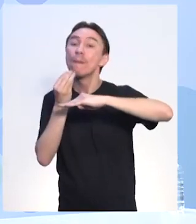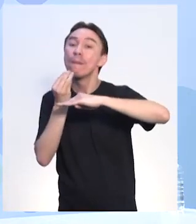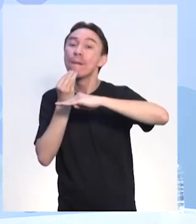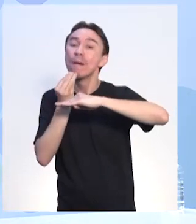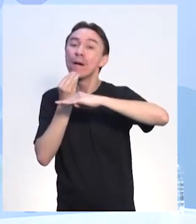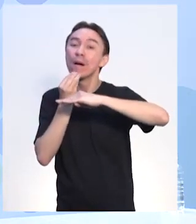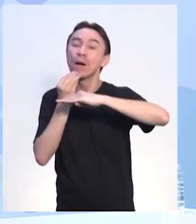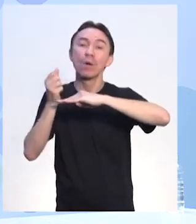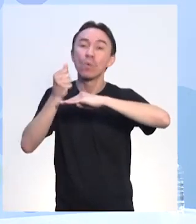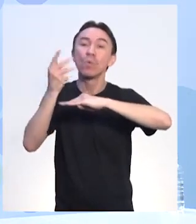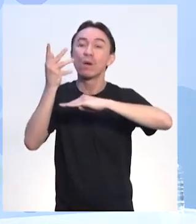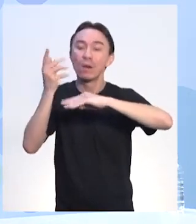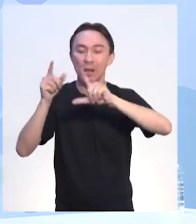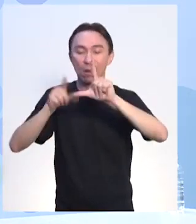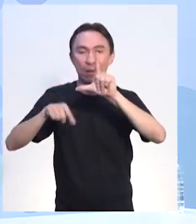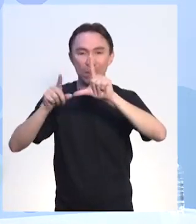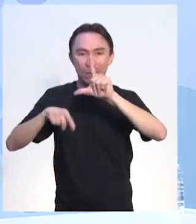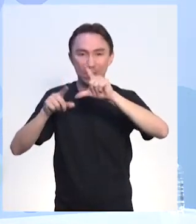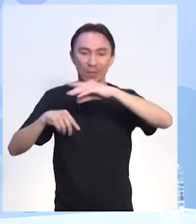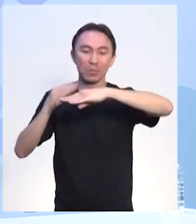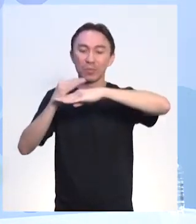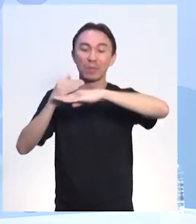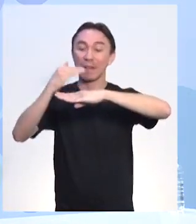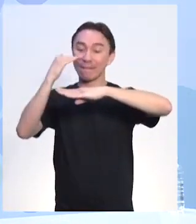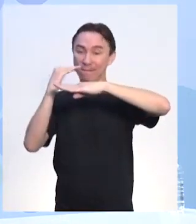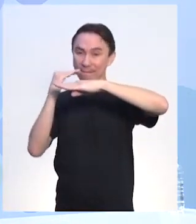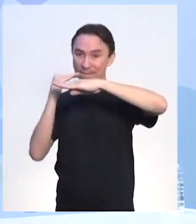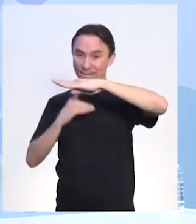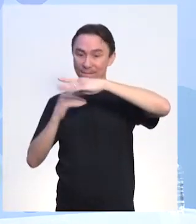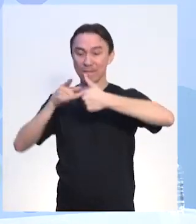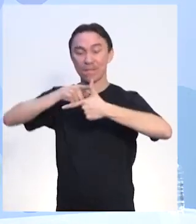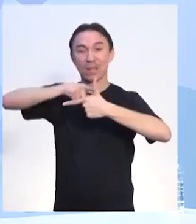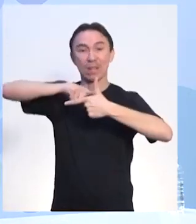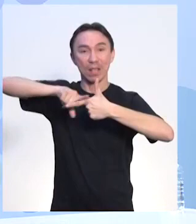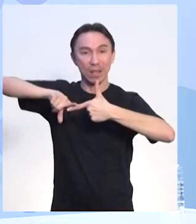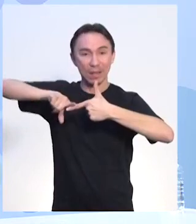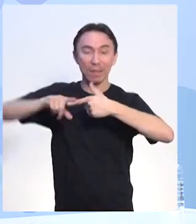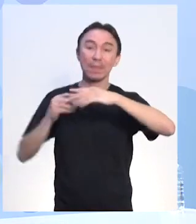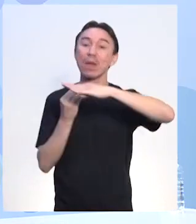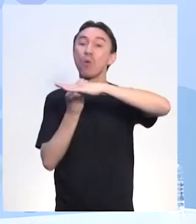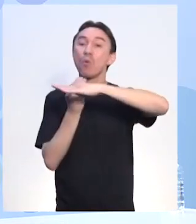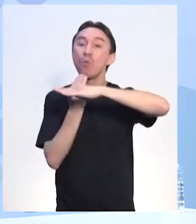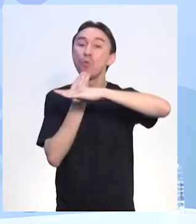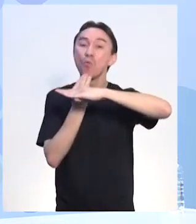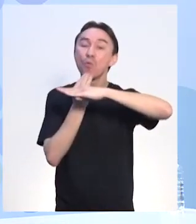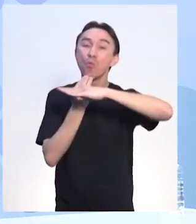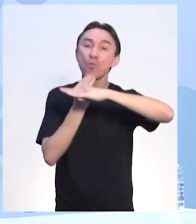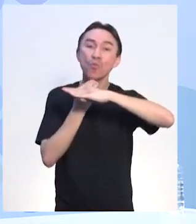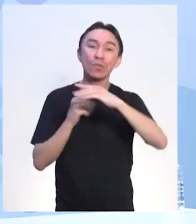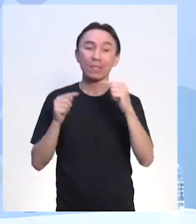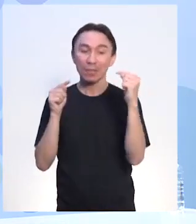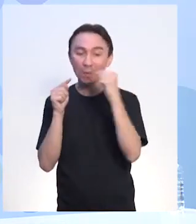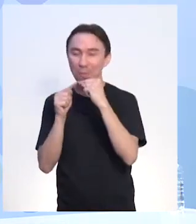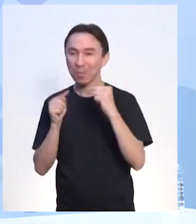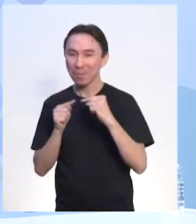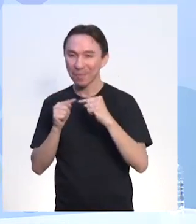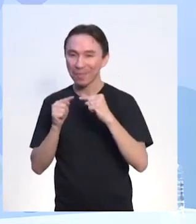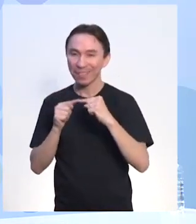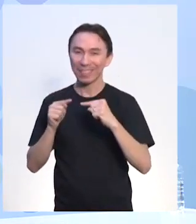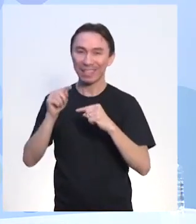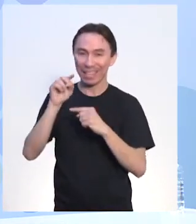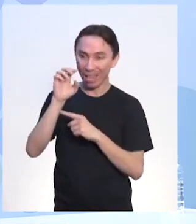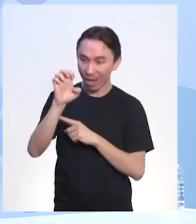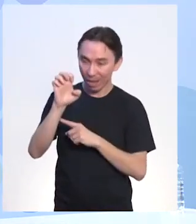vamos dividir no denominador pelas possibilidades das combinações do E, que se